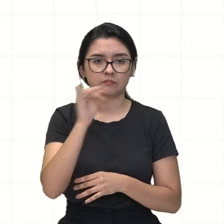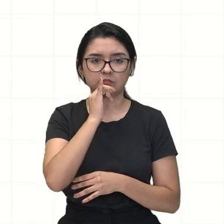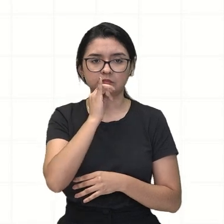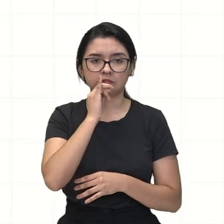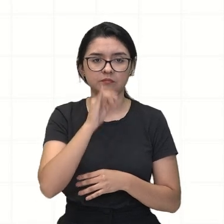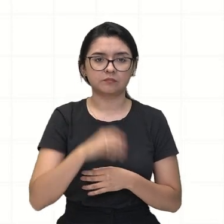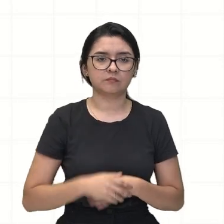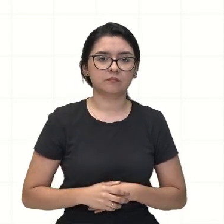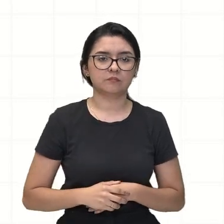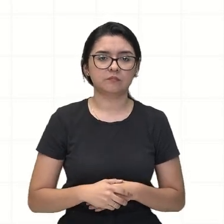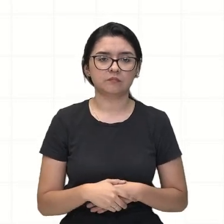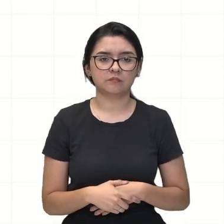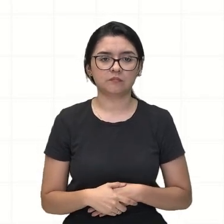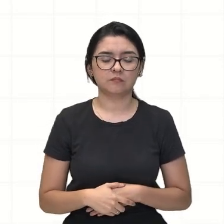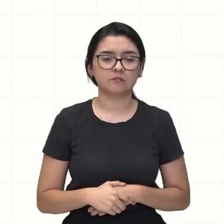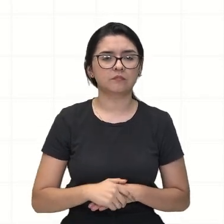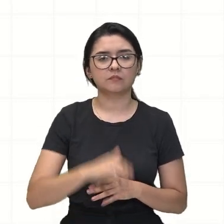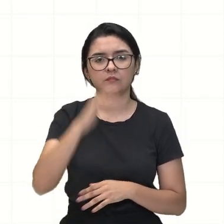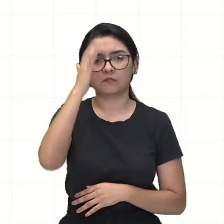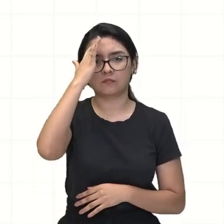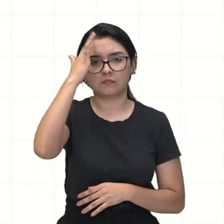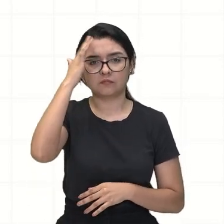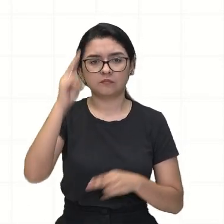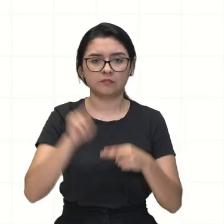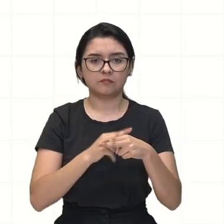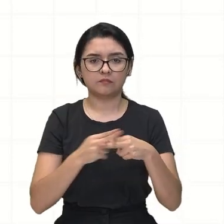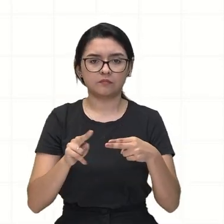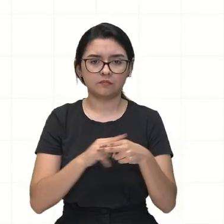lá. Olha outro exemplo. Imagina uma barra de chocolate